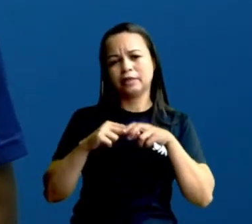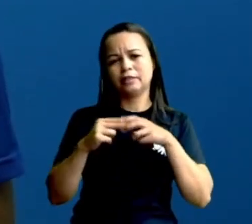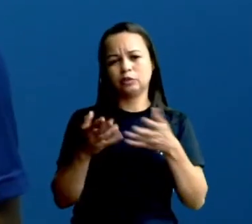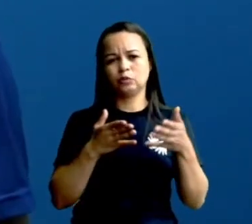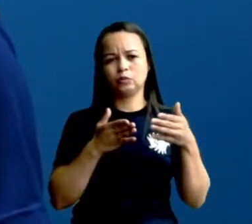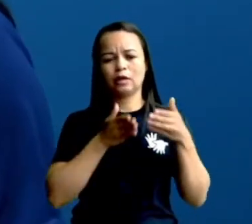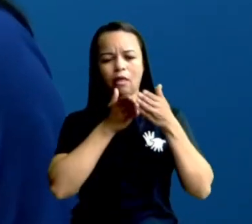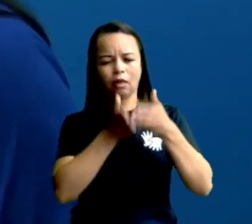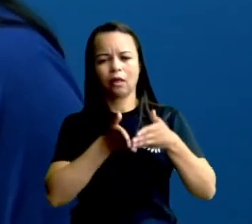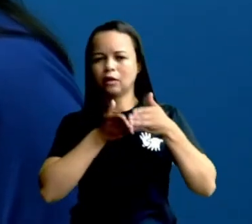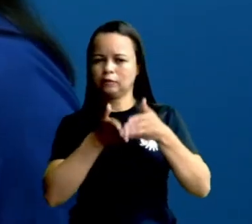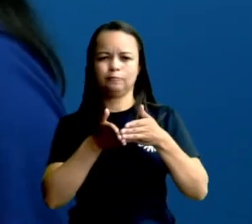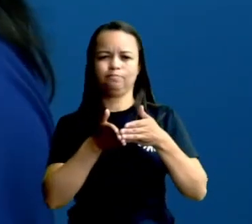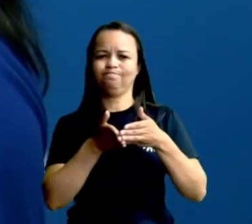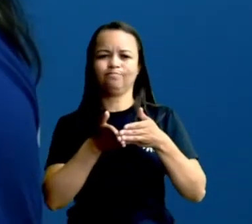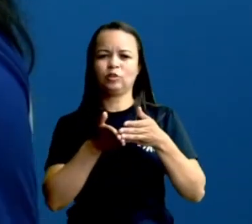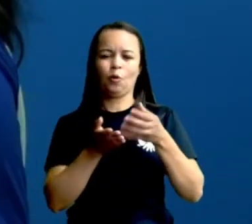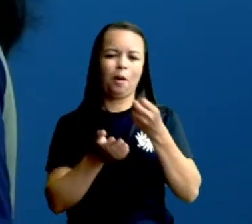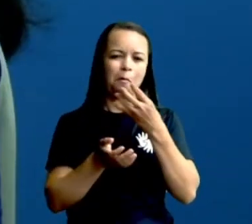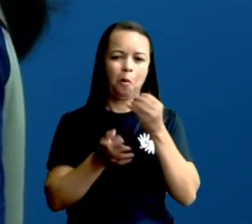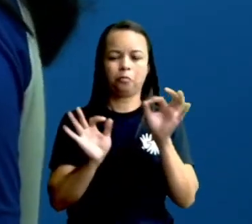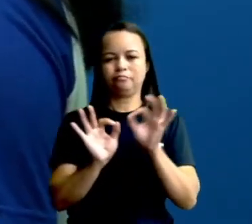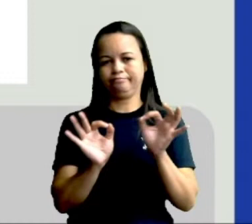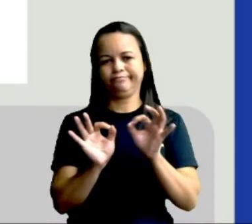hidrovias, os transportes hidroviários, tá bom?